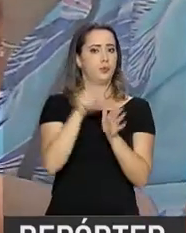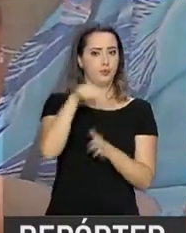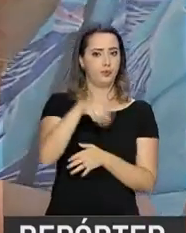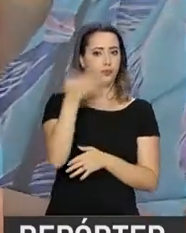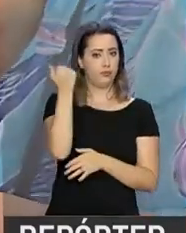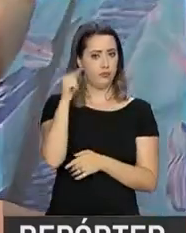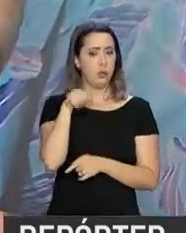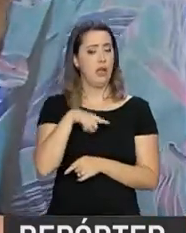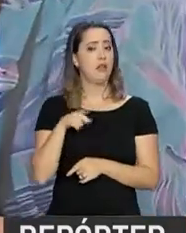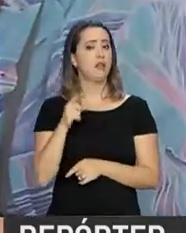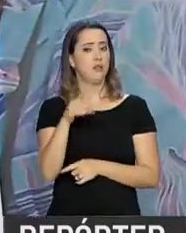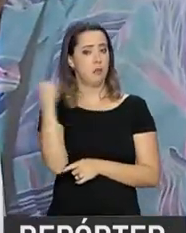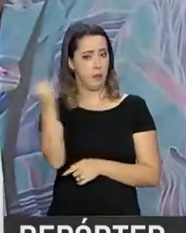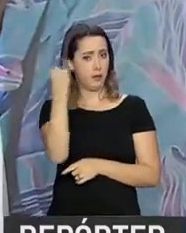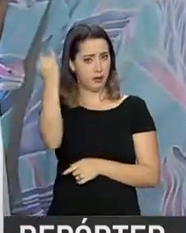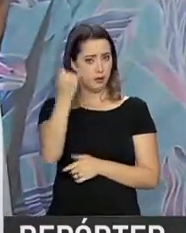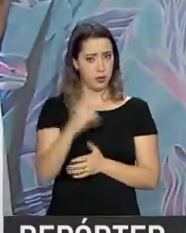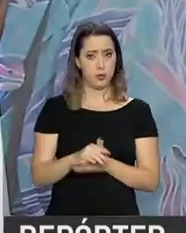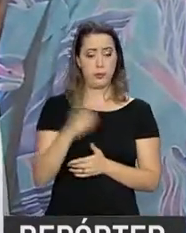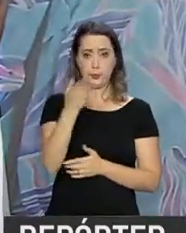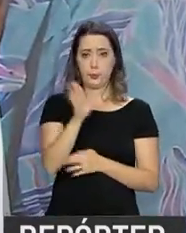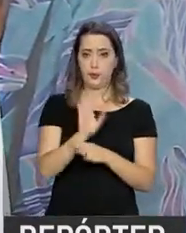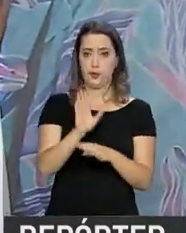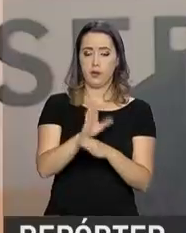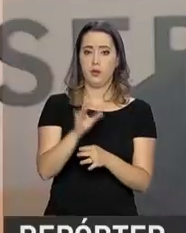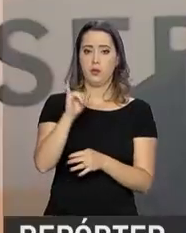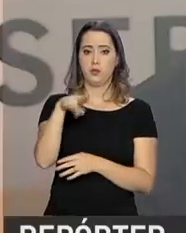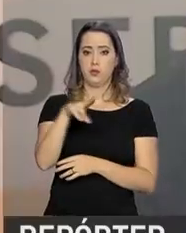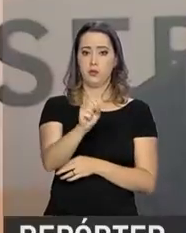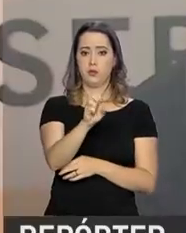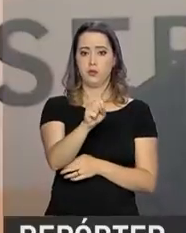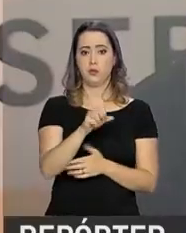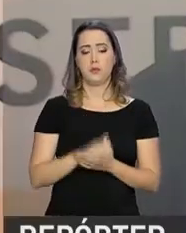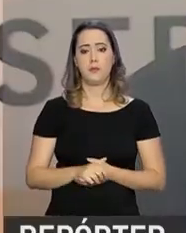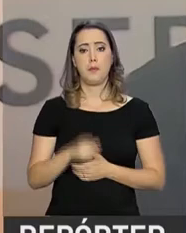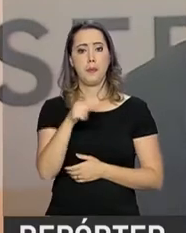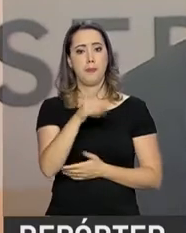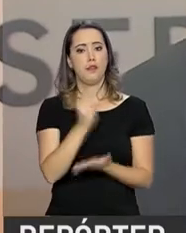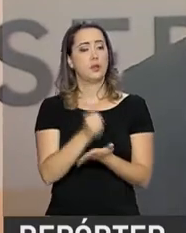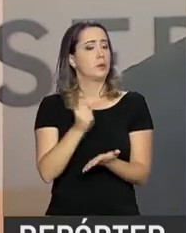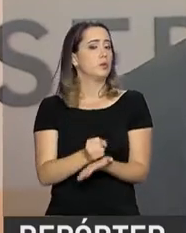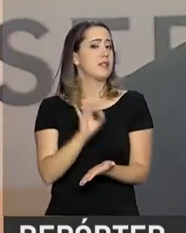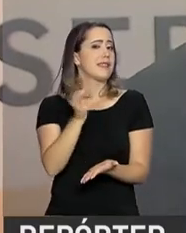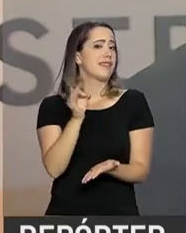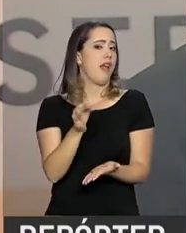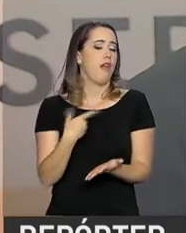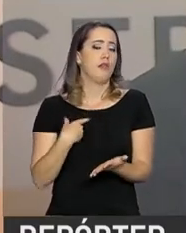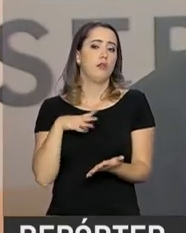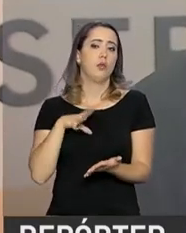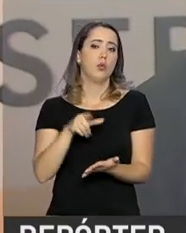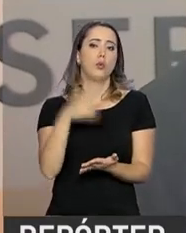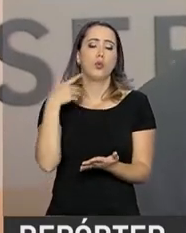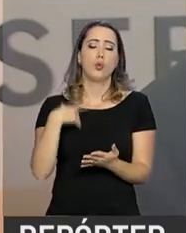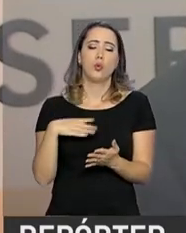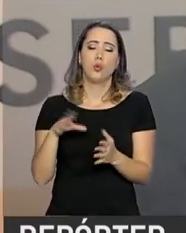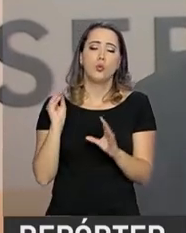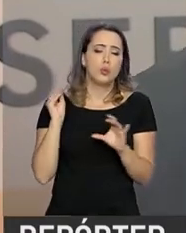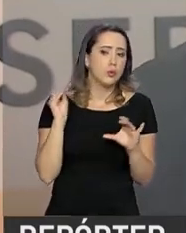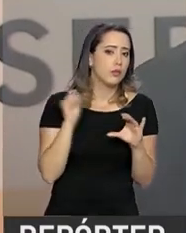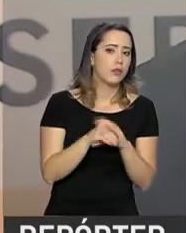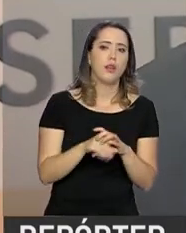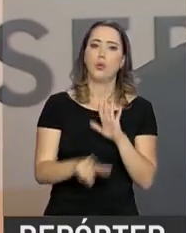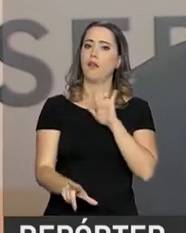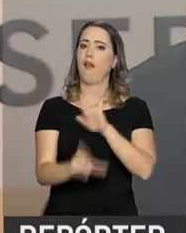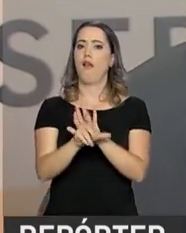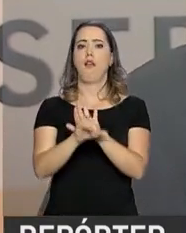cá. Né, eu achei muito importante isso, né, contribuir. Você é registrado, você tem todas as condições previdenciárias, você